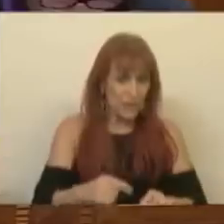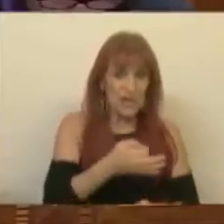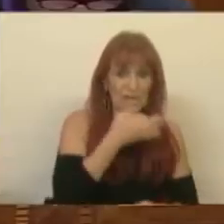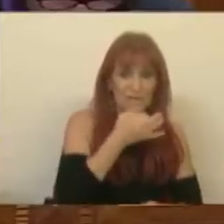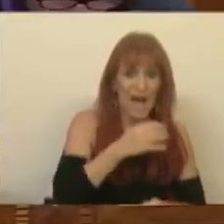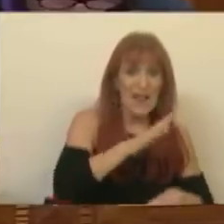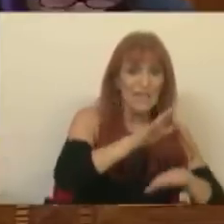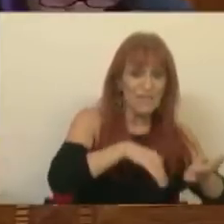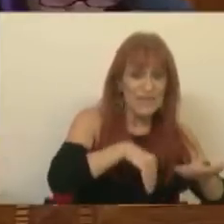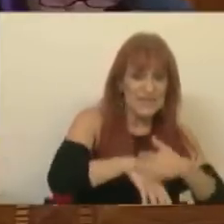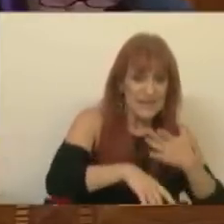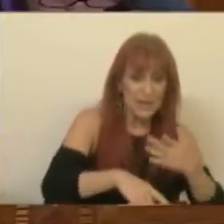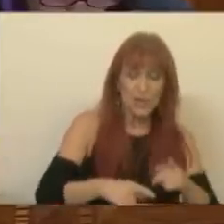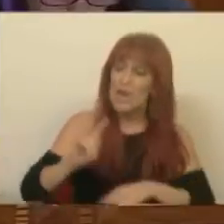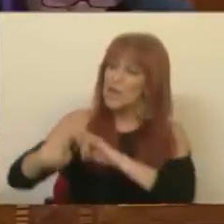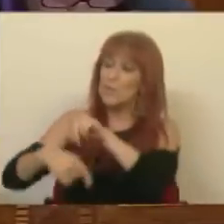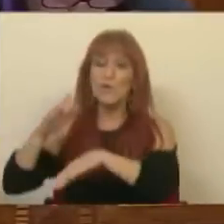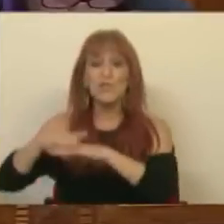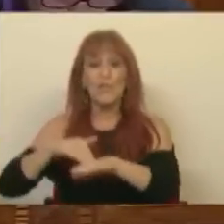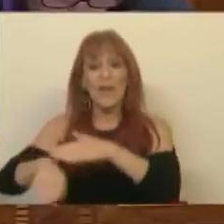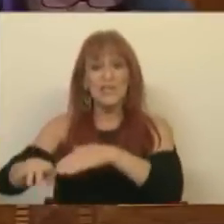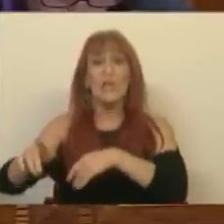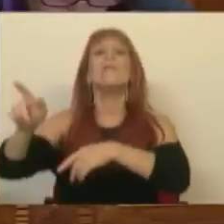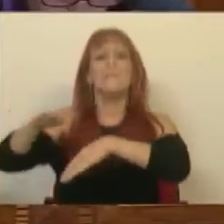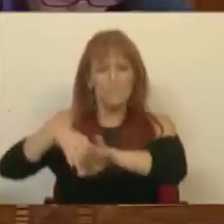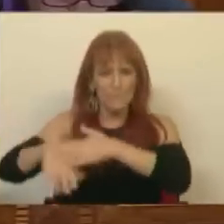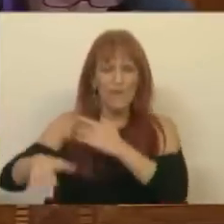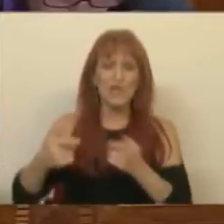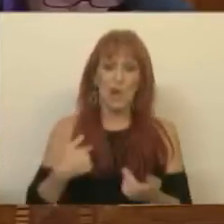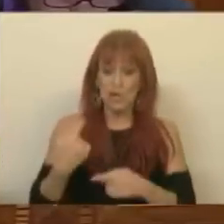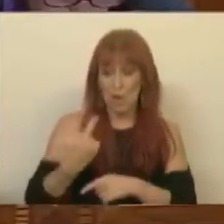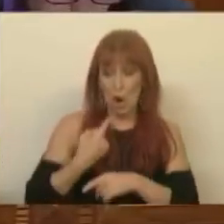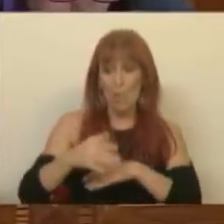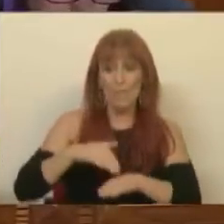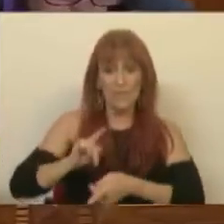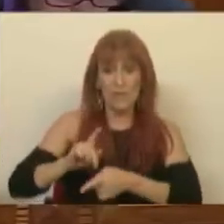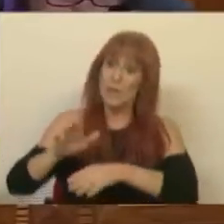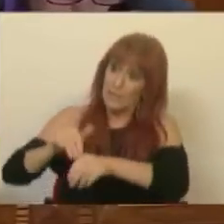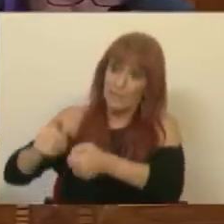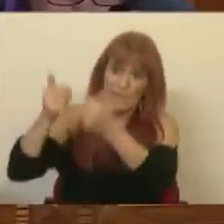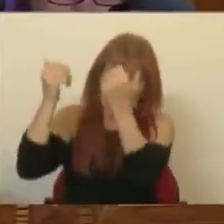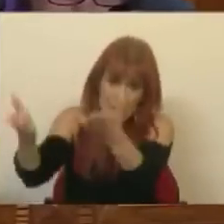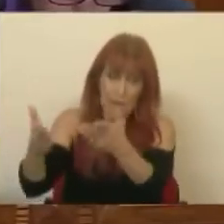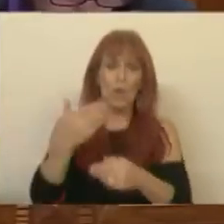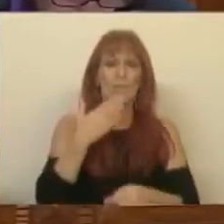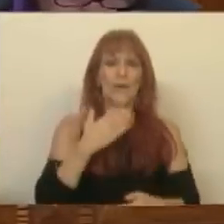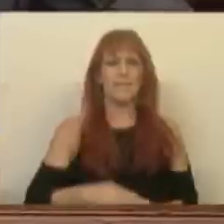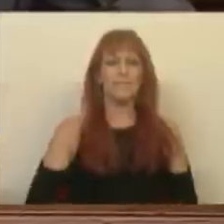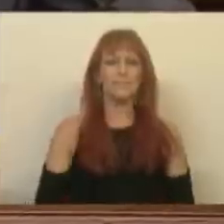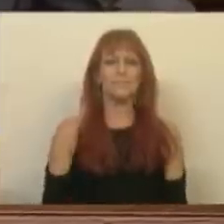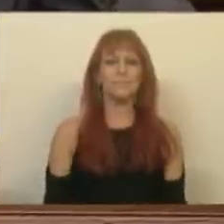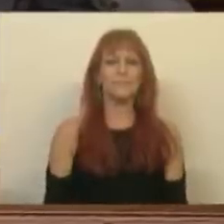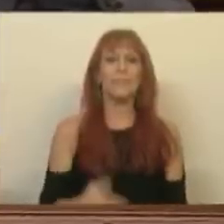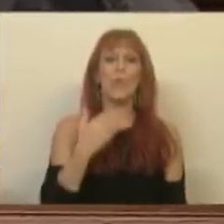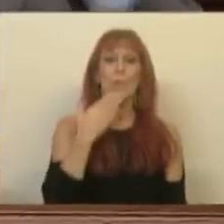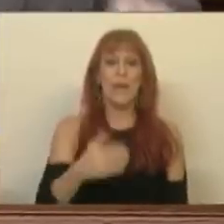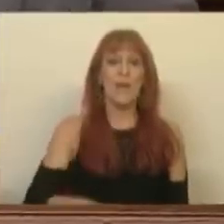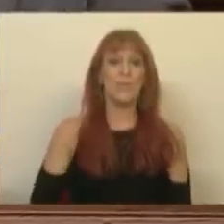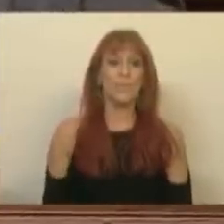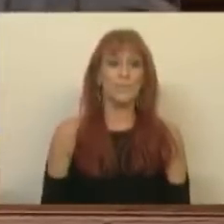falar fazer e depois fazer fazer e aquilo que nós temos que fazer mesmo é fazer muito obrigado muito obrigado